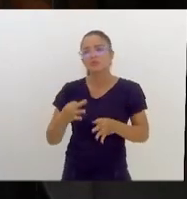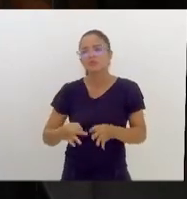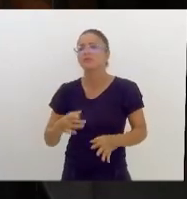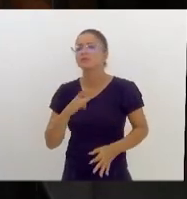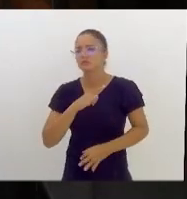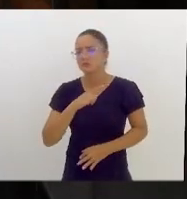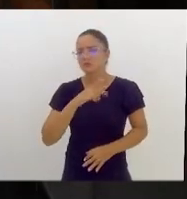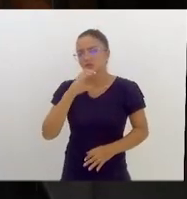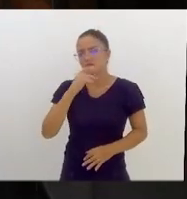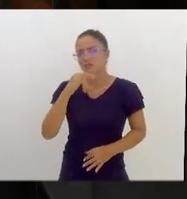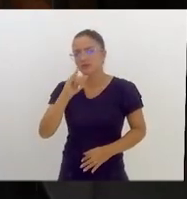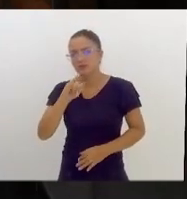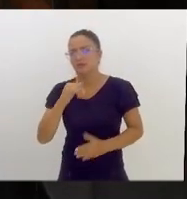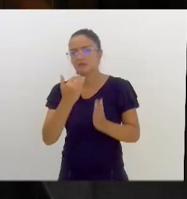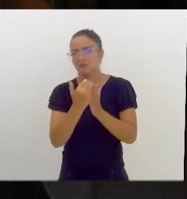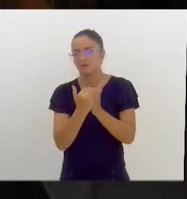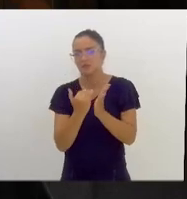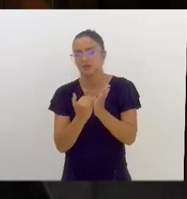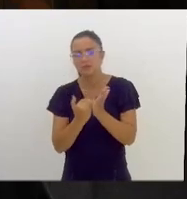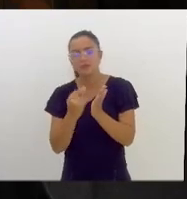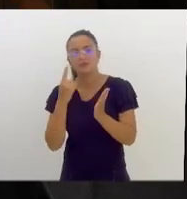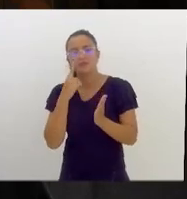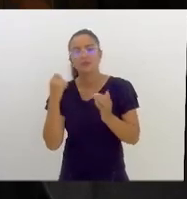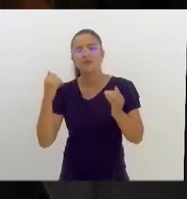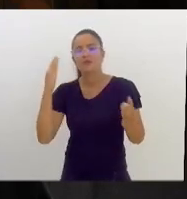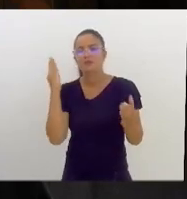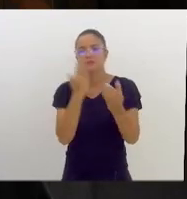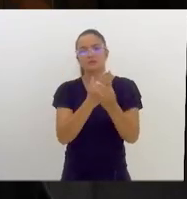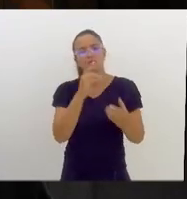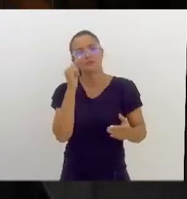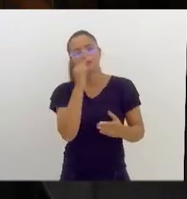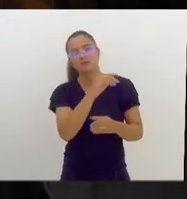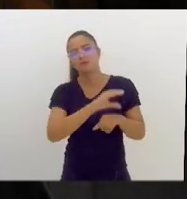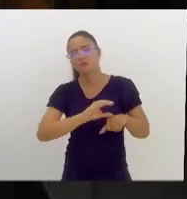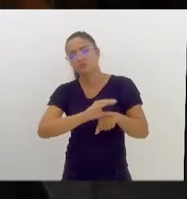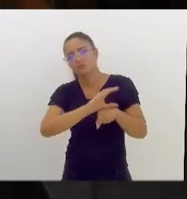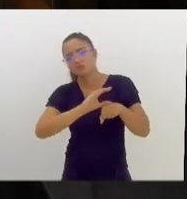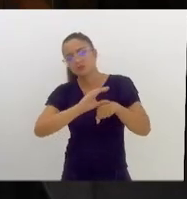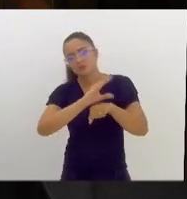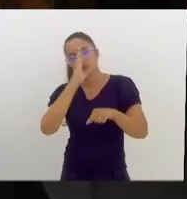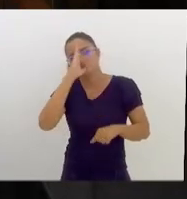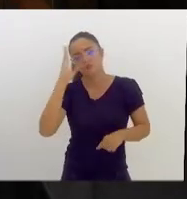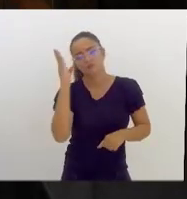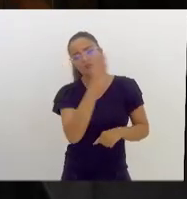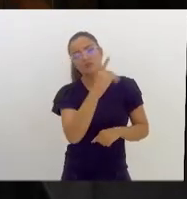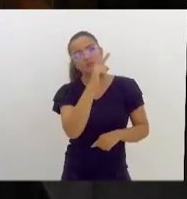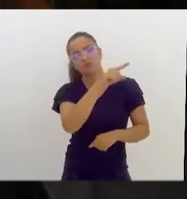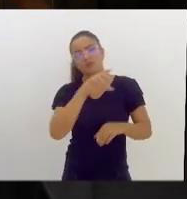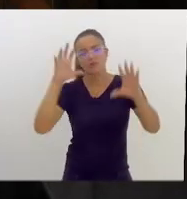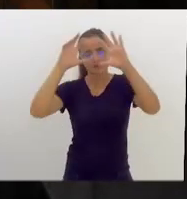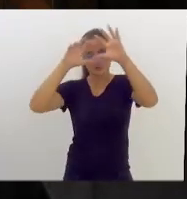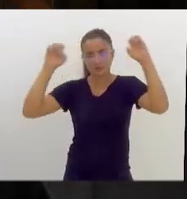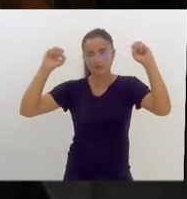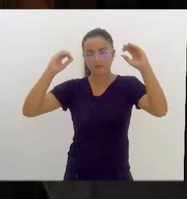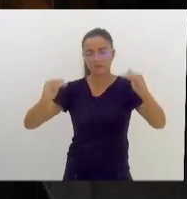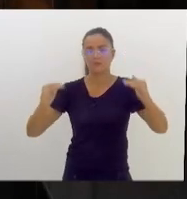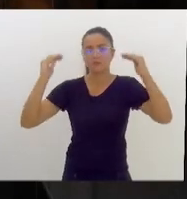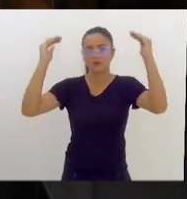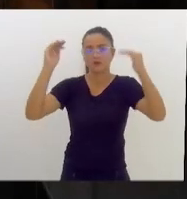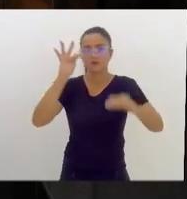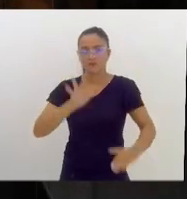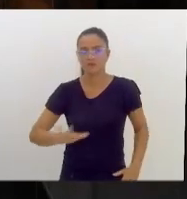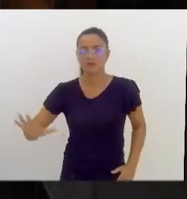na CPI, entrar com uma ação direta de inconstitucionalidade no Supremo Tribunal Federal,